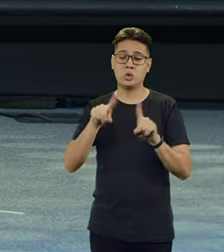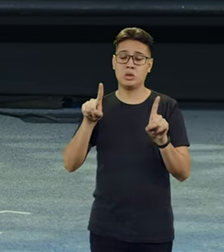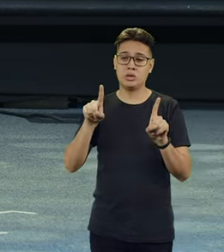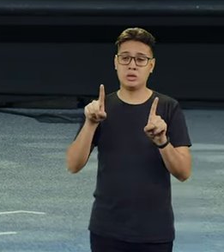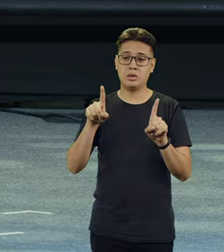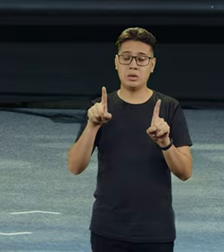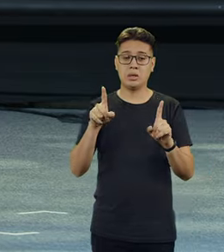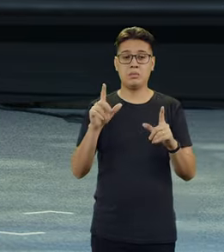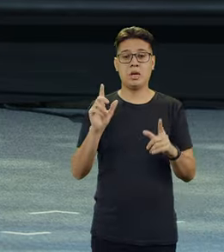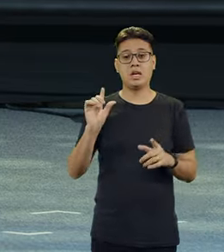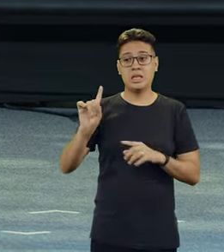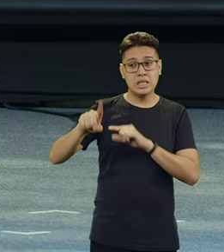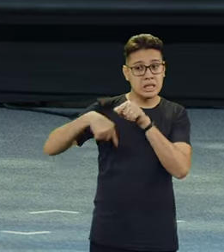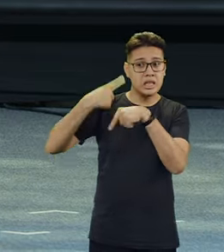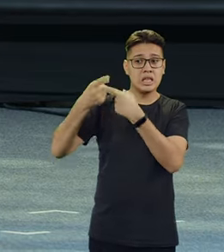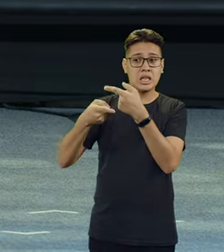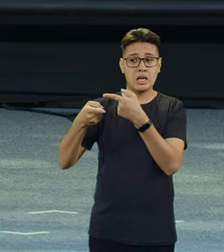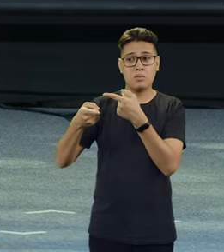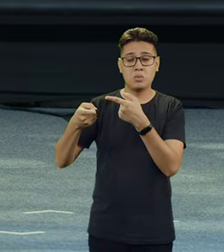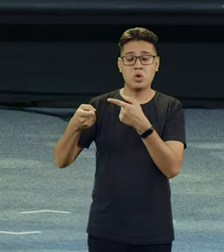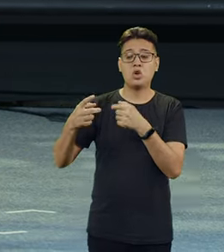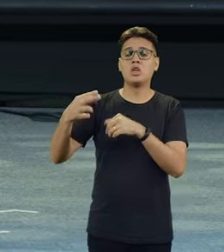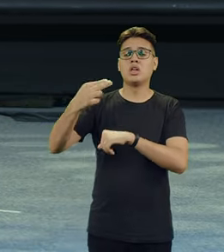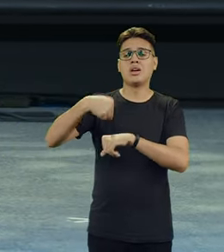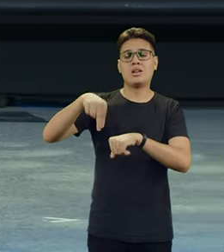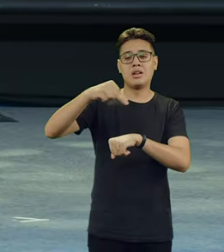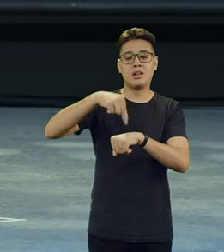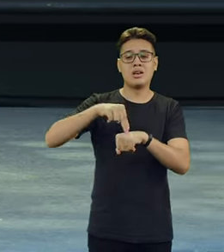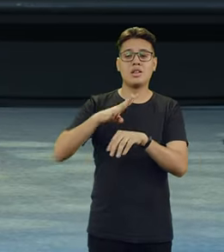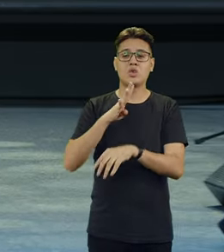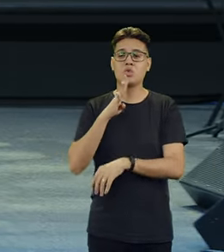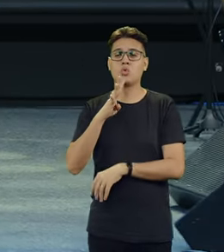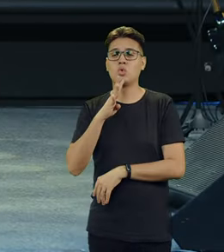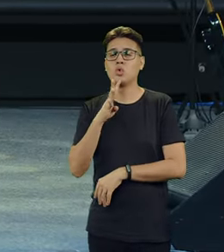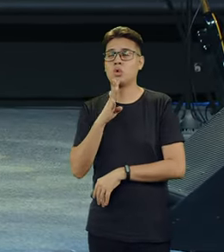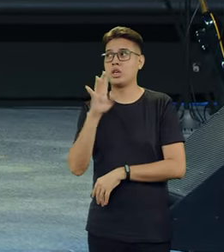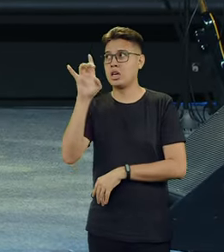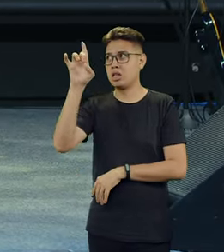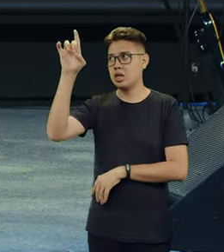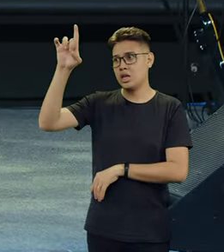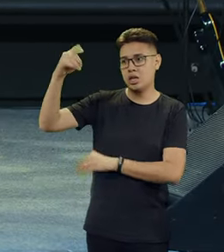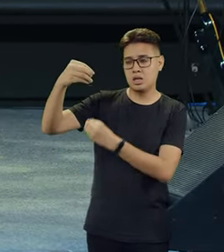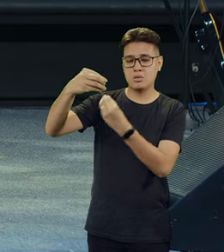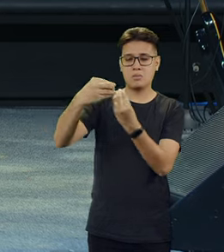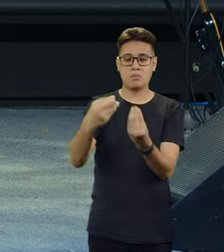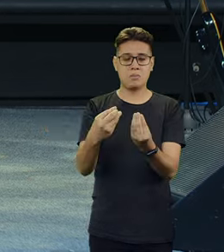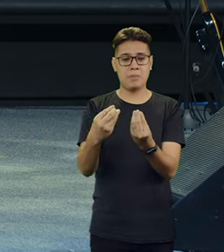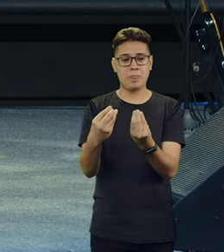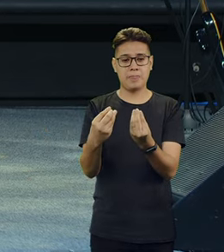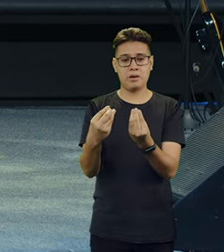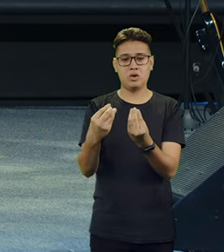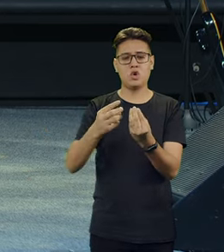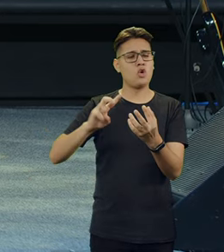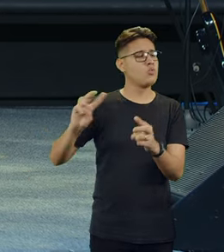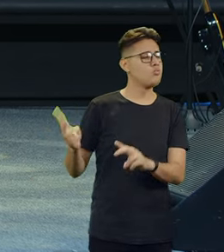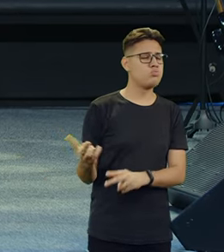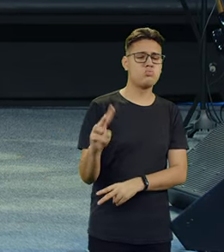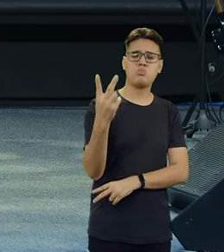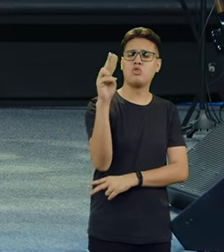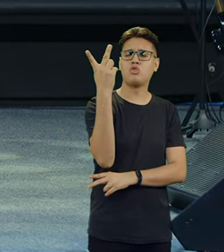é reconhecido na nação e Deus dá a ele grandes